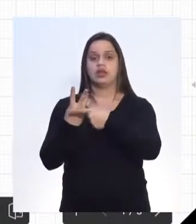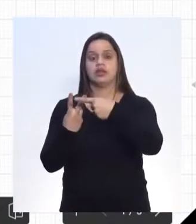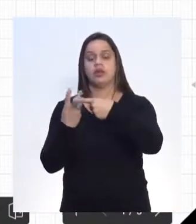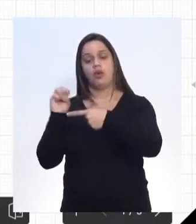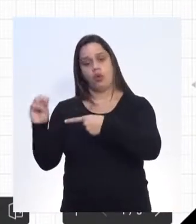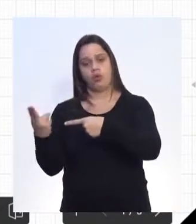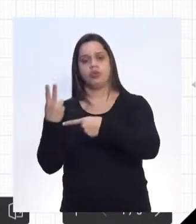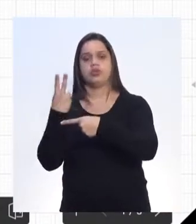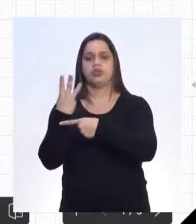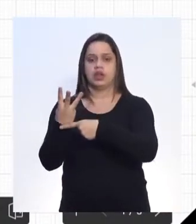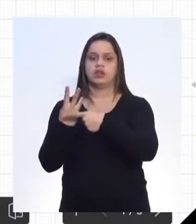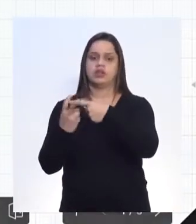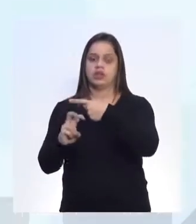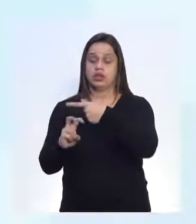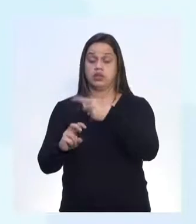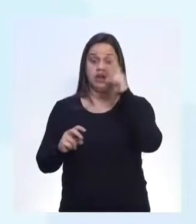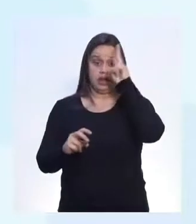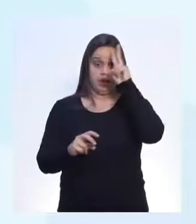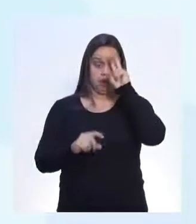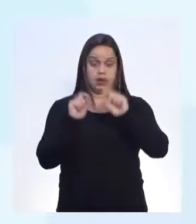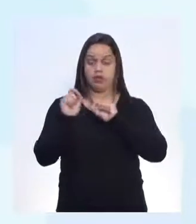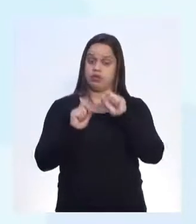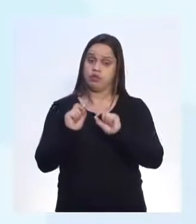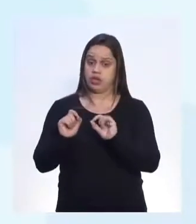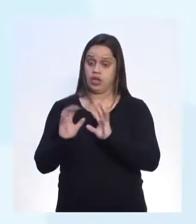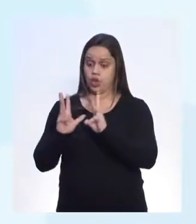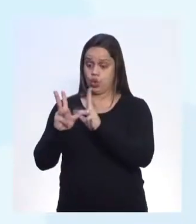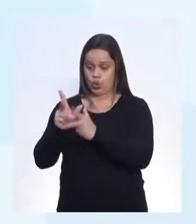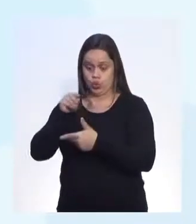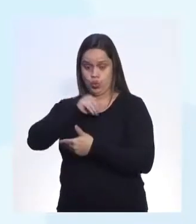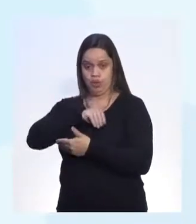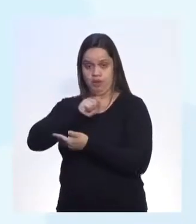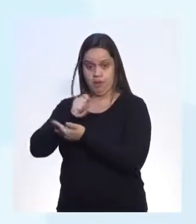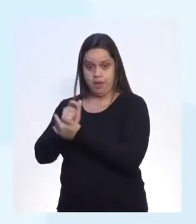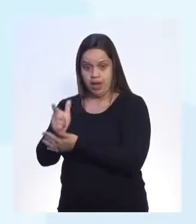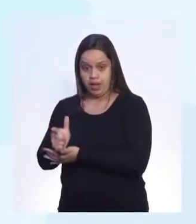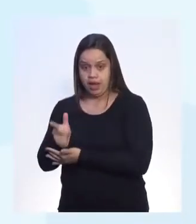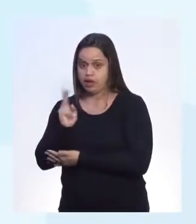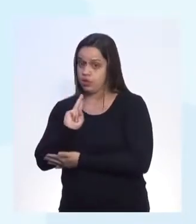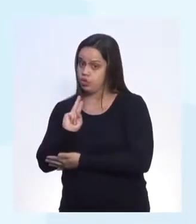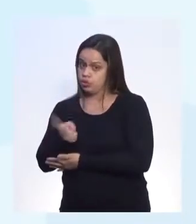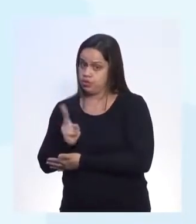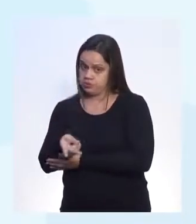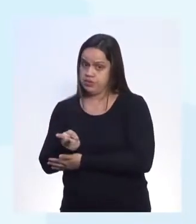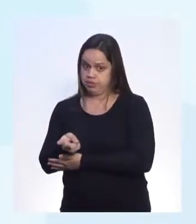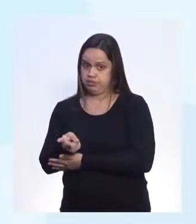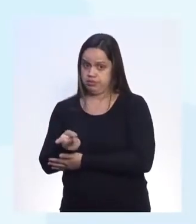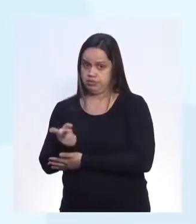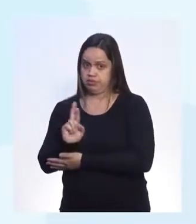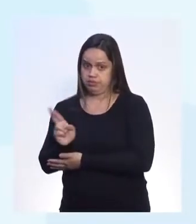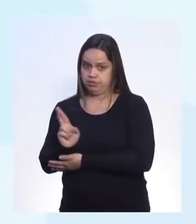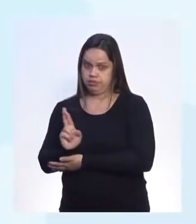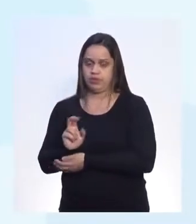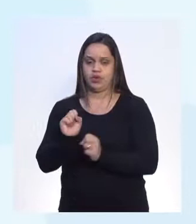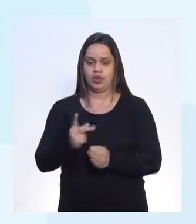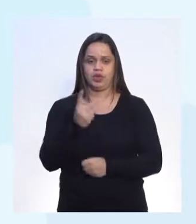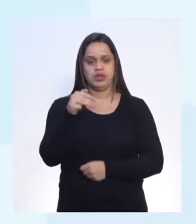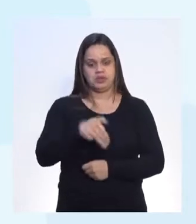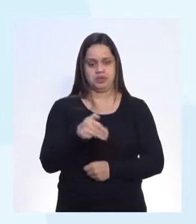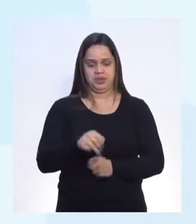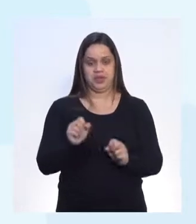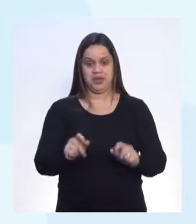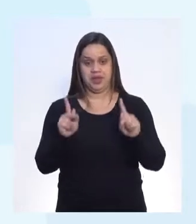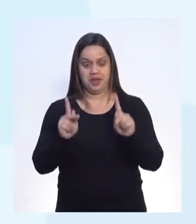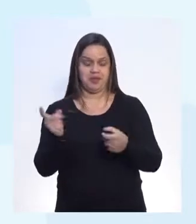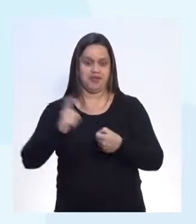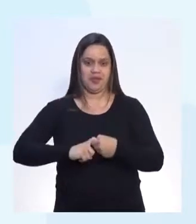tudo bem? Lembrando que o total que eles receberão pelo trabalho é de R$ 2.000. 2 minutinhos, Jonas?